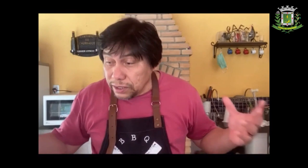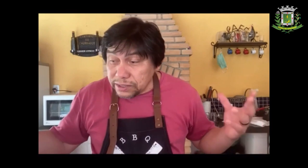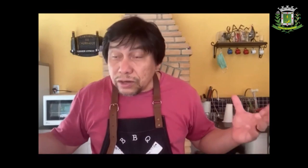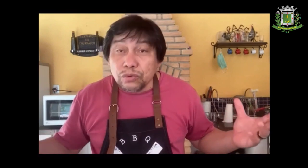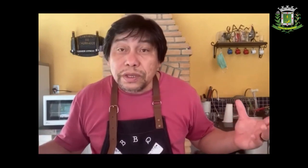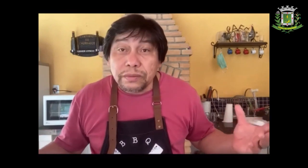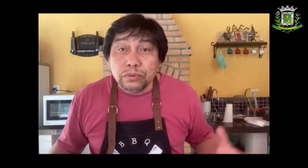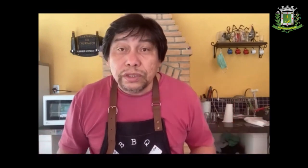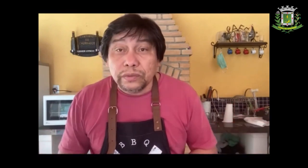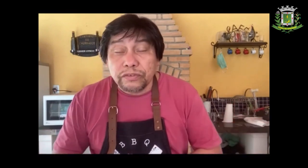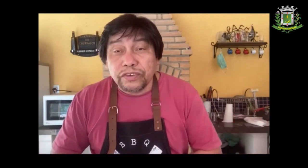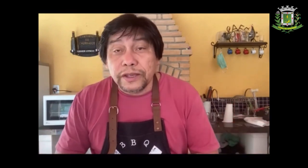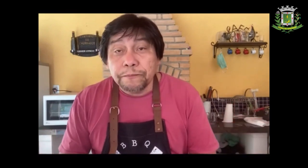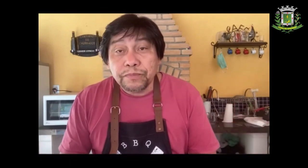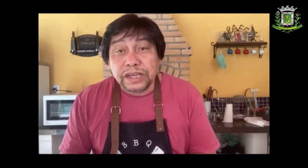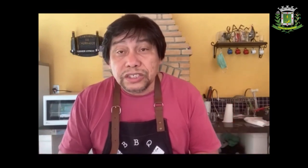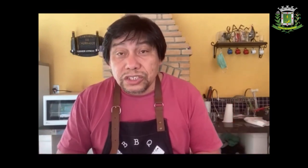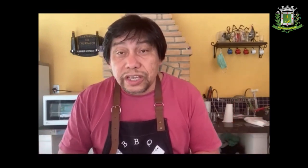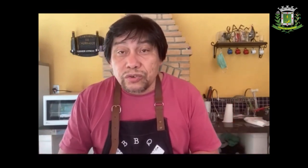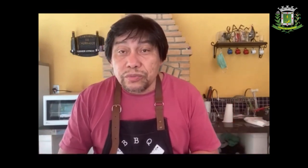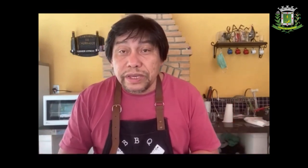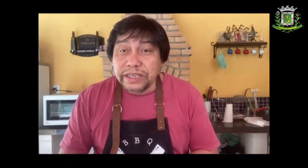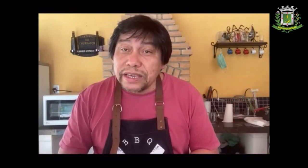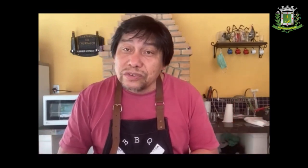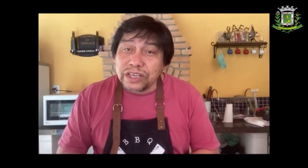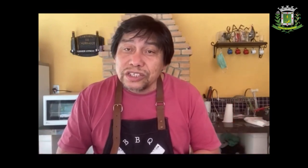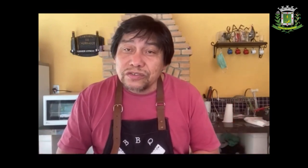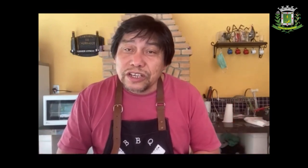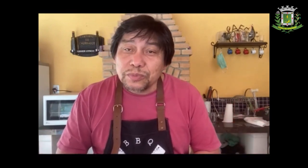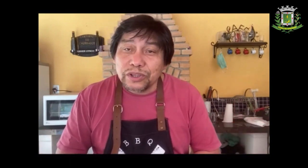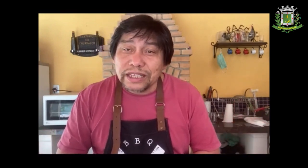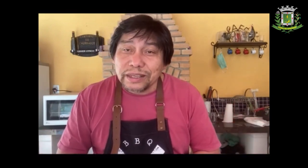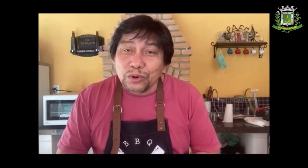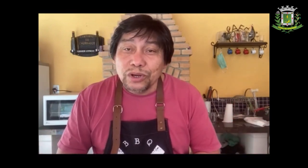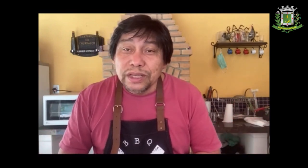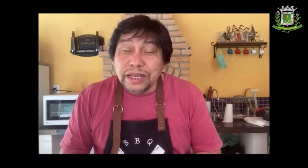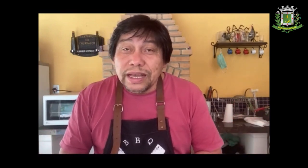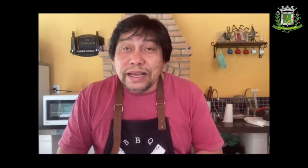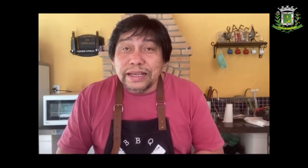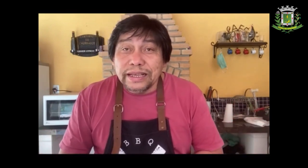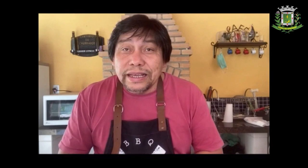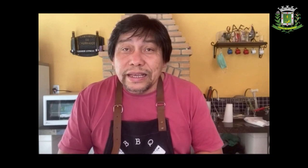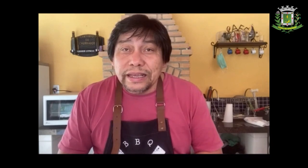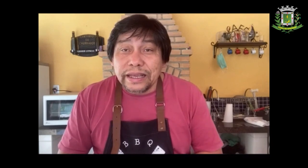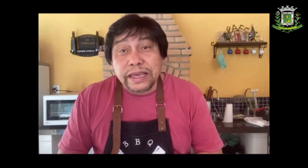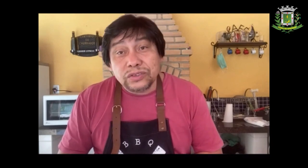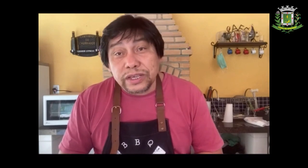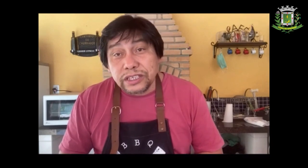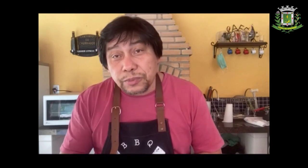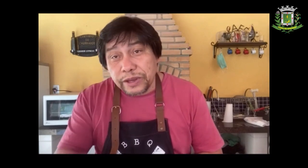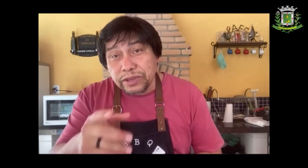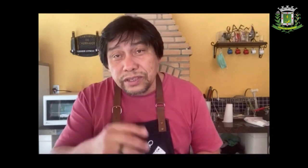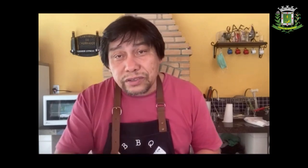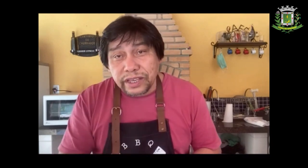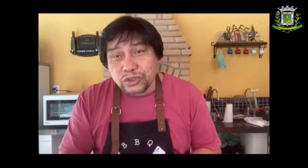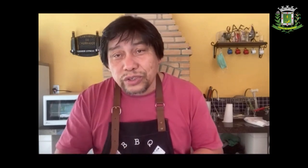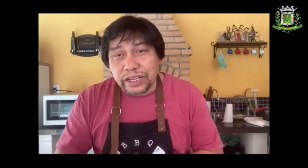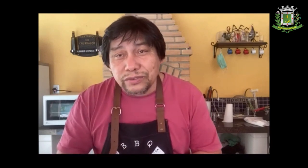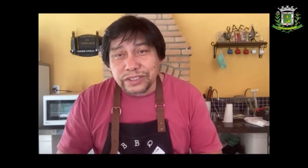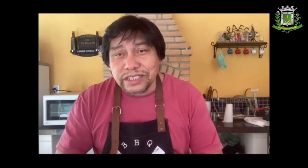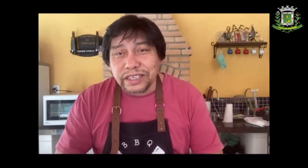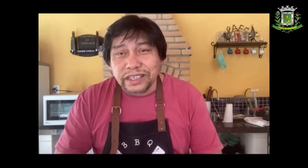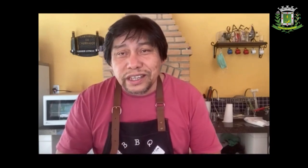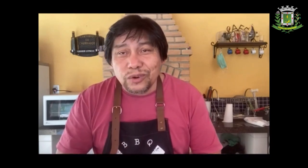para a comida, se a comida é bonita ou é feia. A gente quer comer, e é isso que a gente faz por lá, tá bom? É isso aí, espero que isso